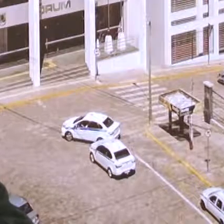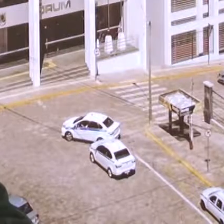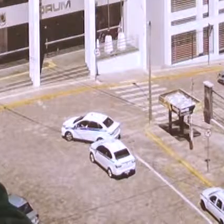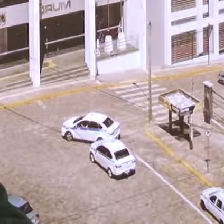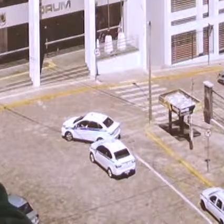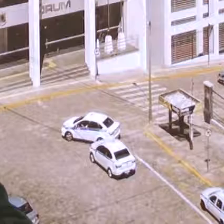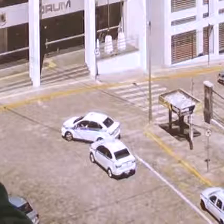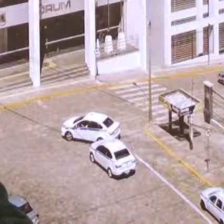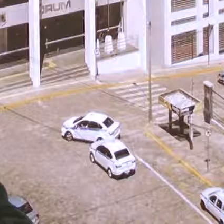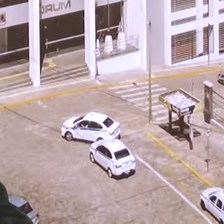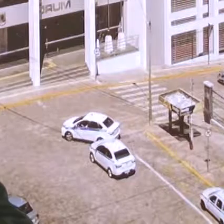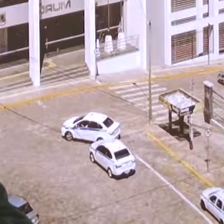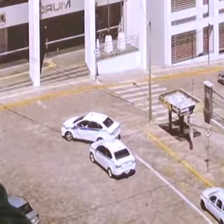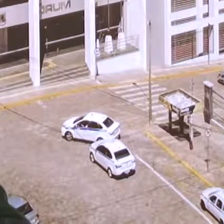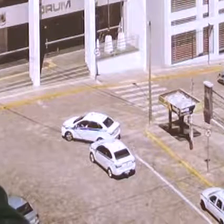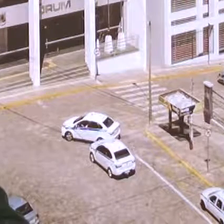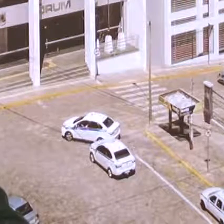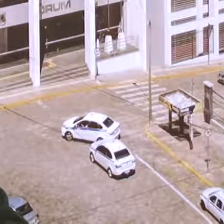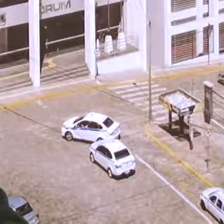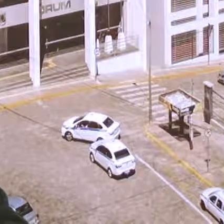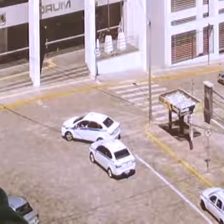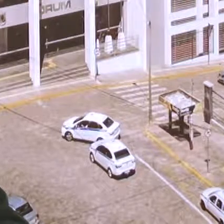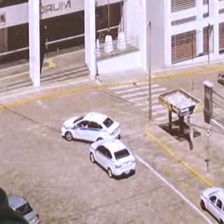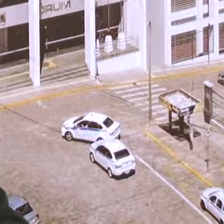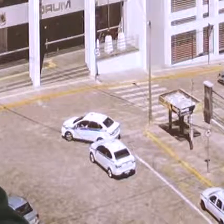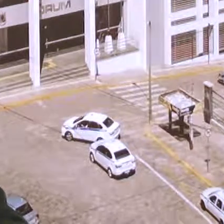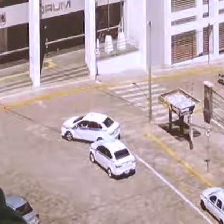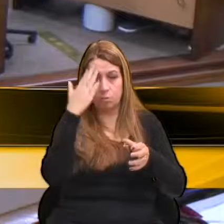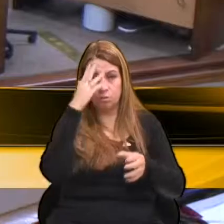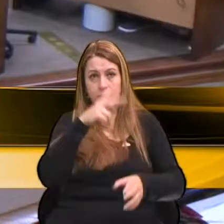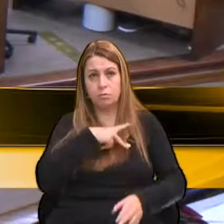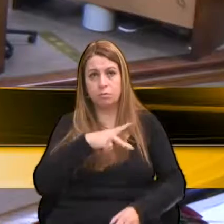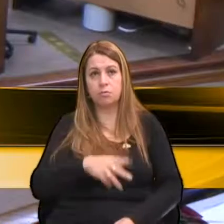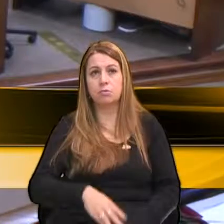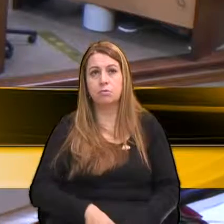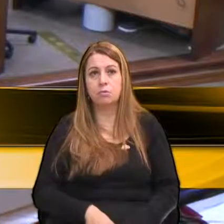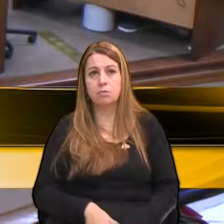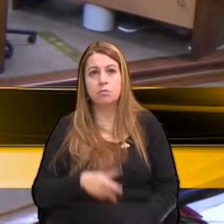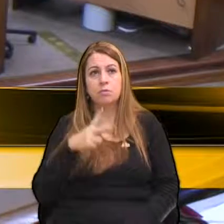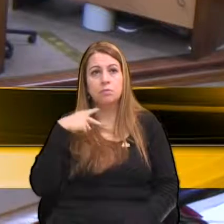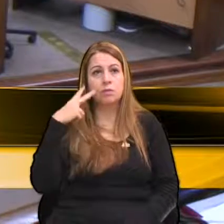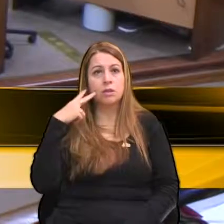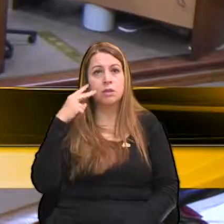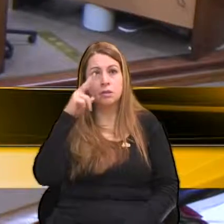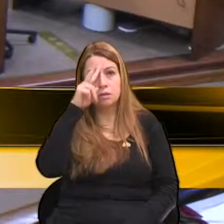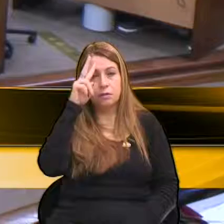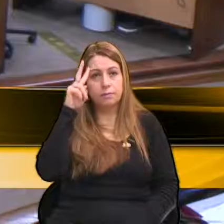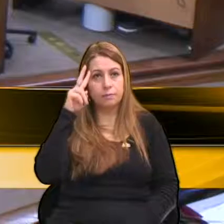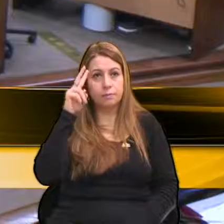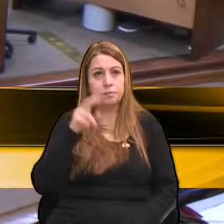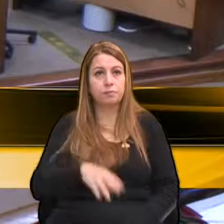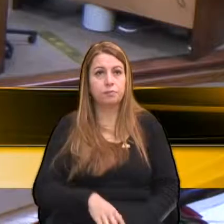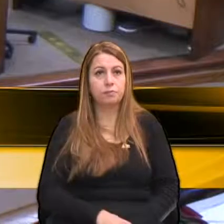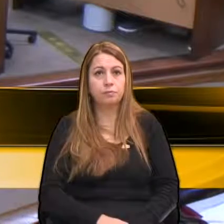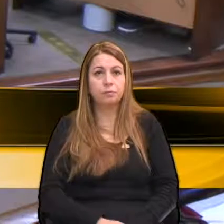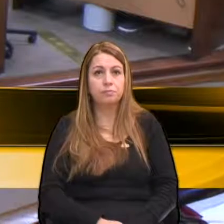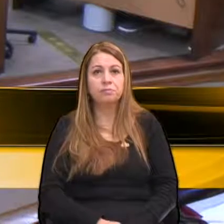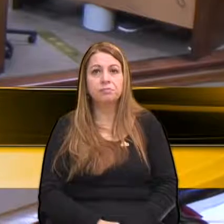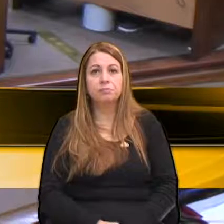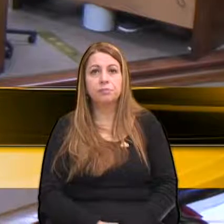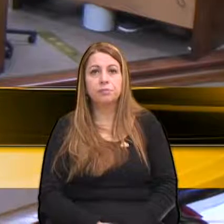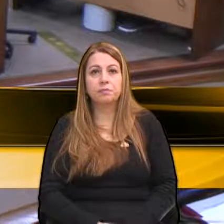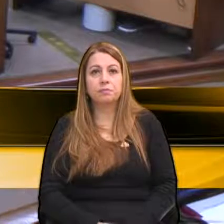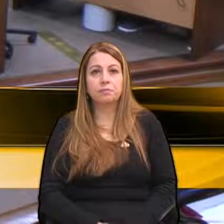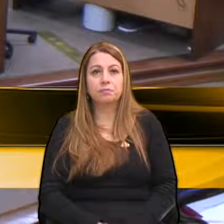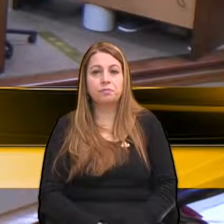também pediu melhoria nas estradas e regularização fundiária. O Dia Municipal da Região Administrativa de Galópolis